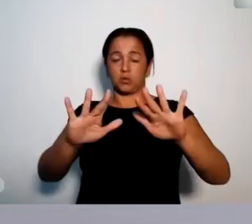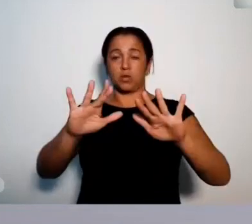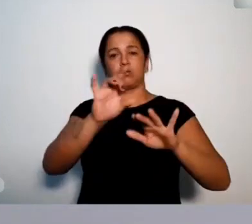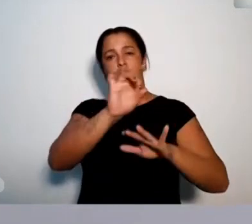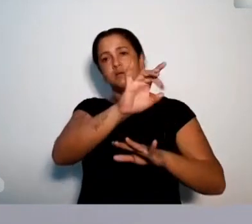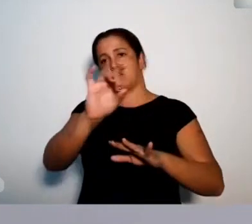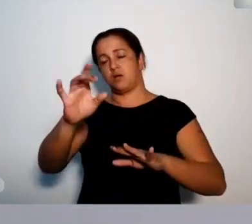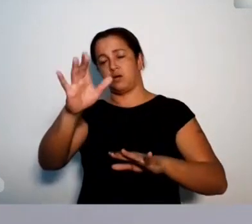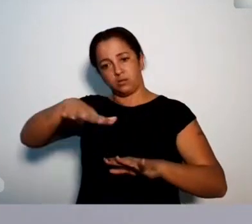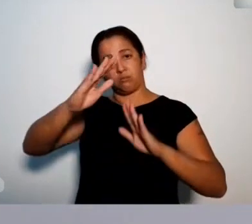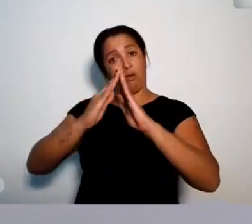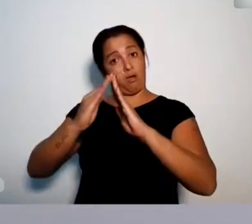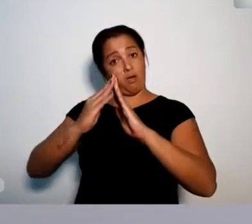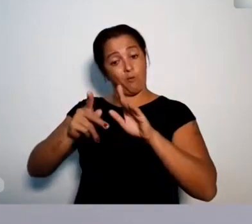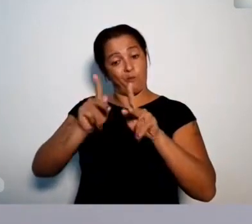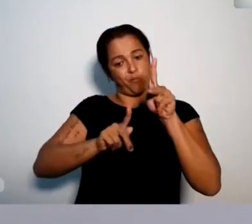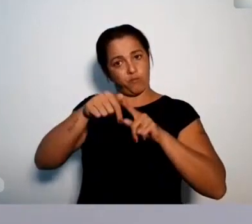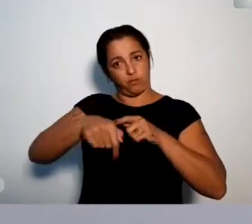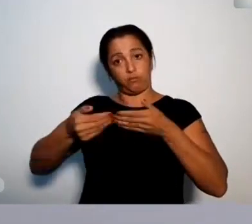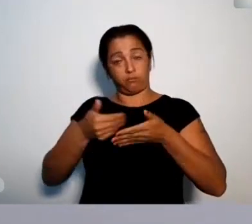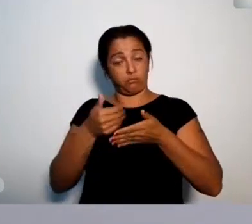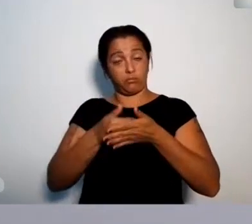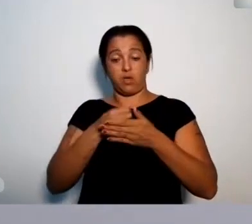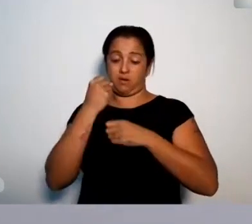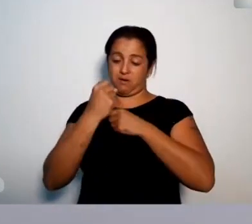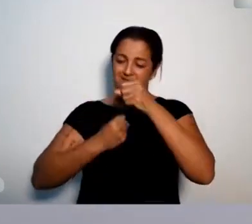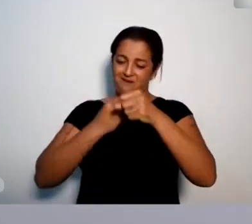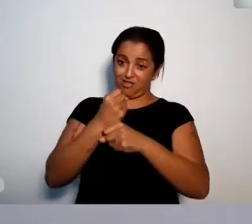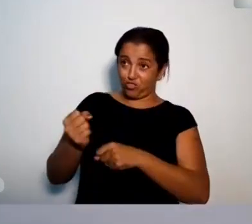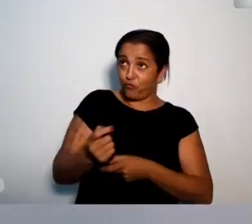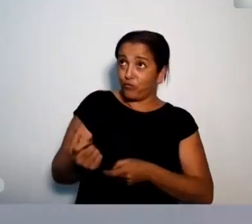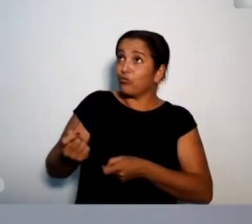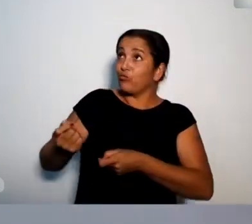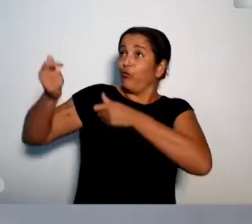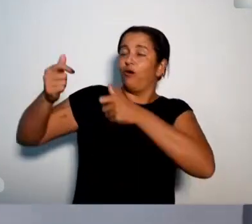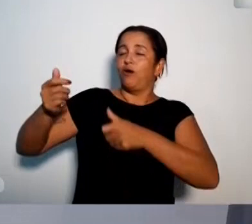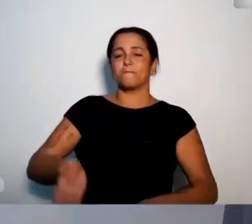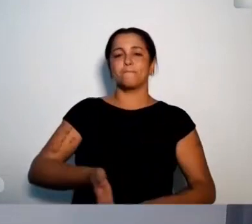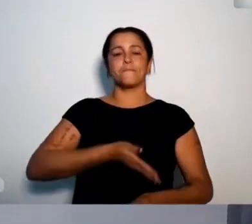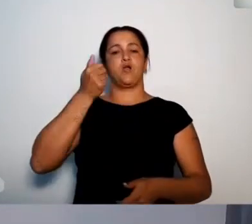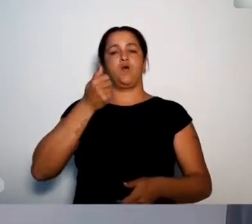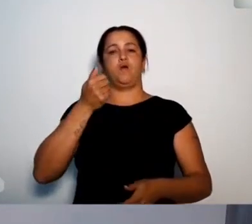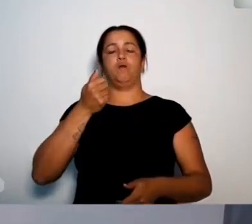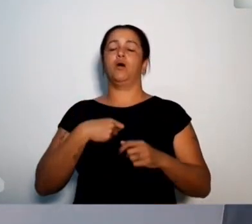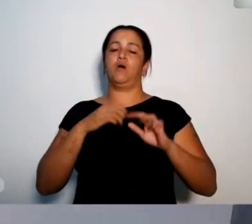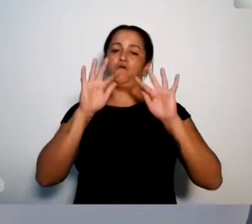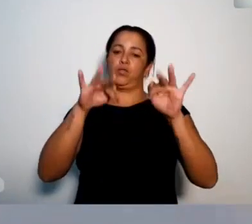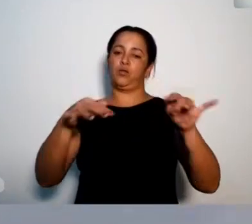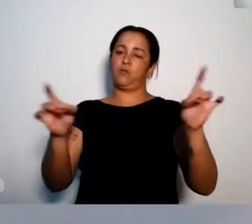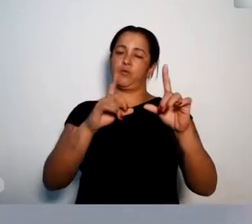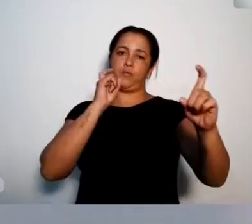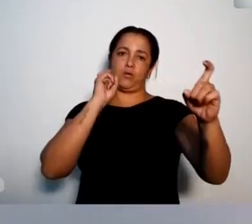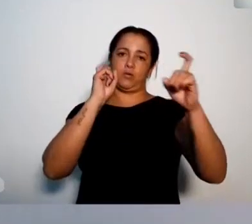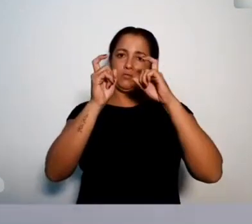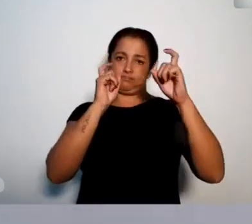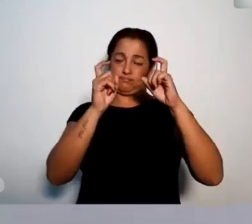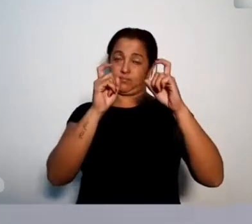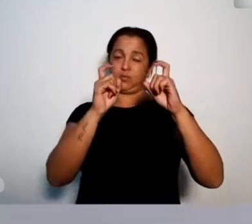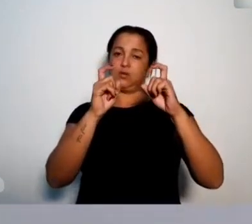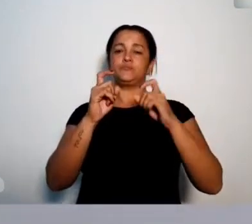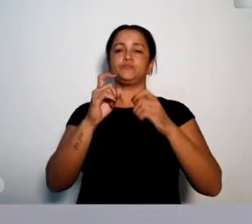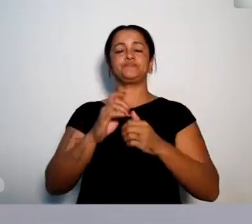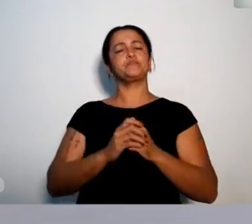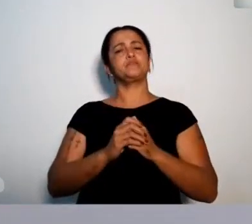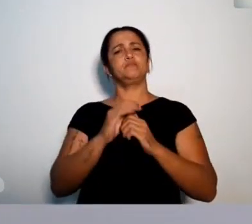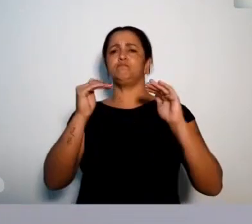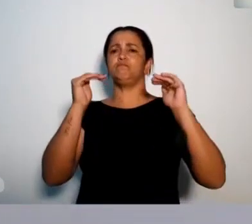que tenhamos um ano novo ainda melhor. Declaro encerrada a presente sessão extraordinária, desejando uma